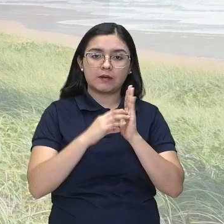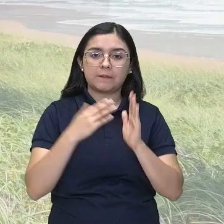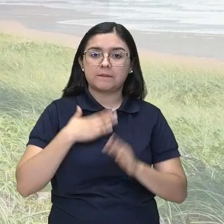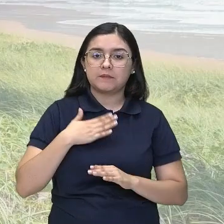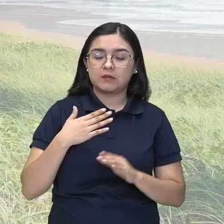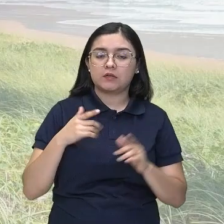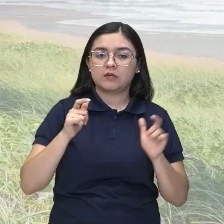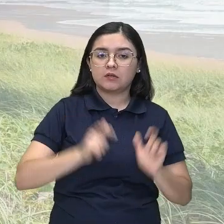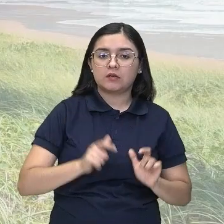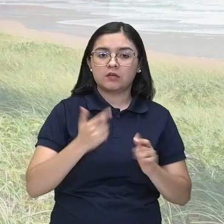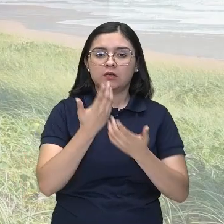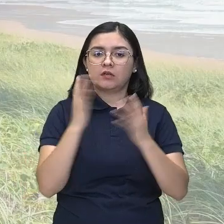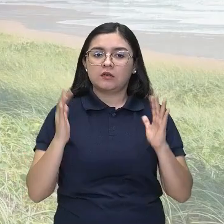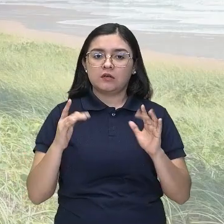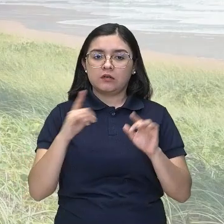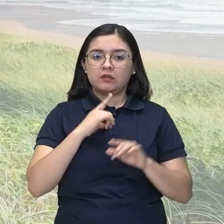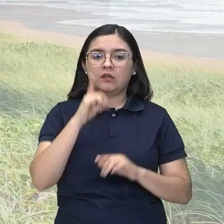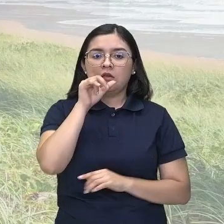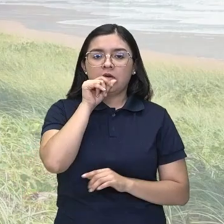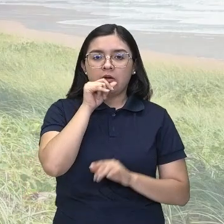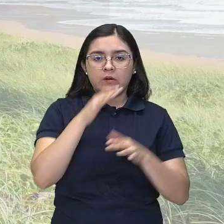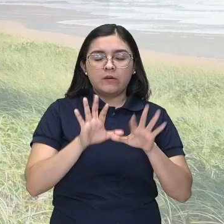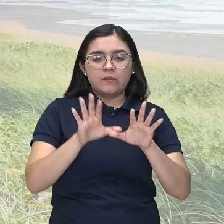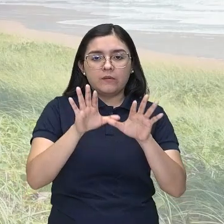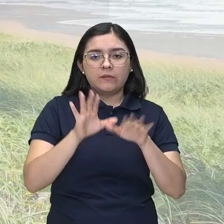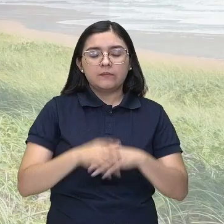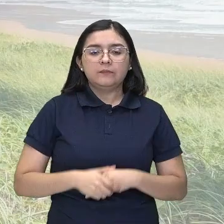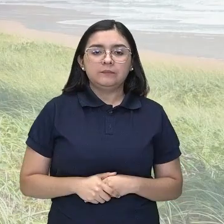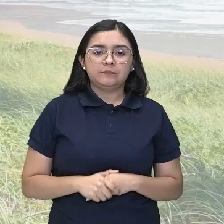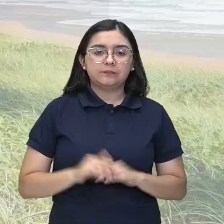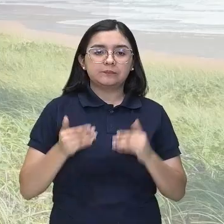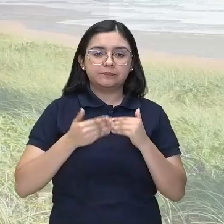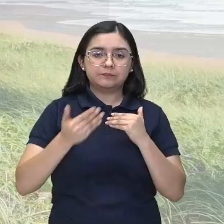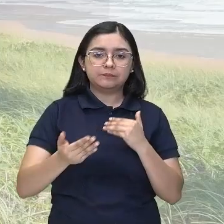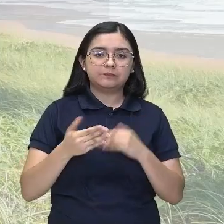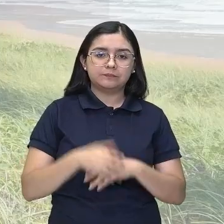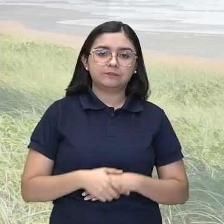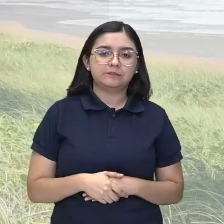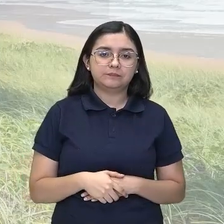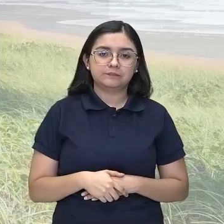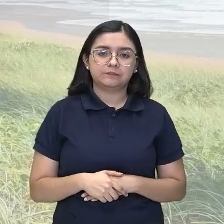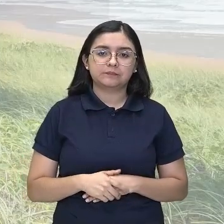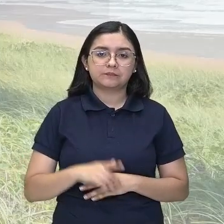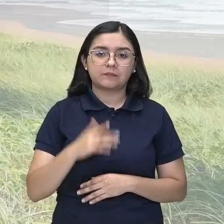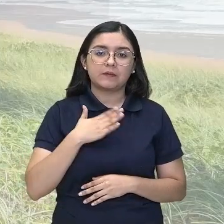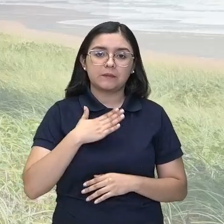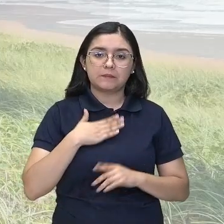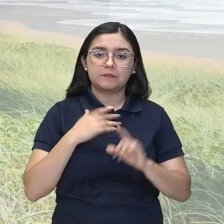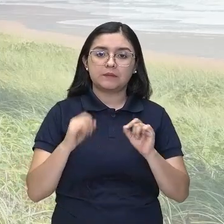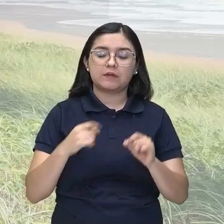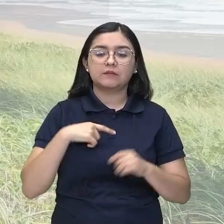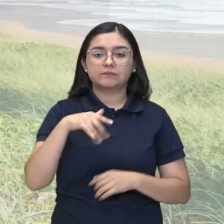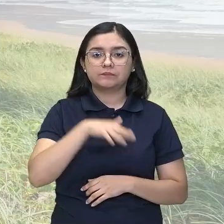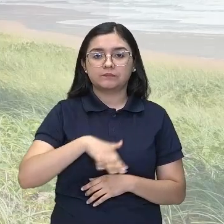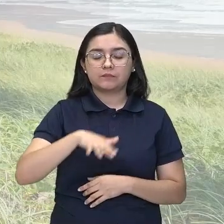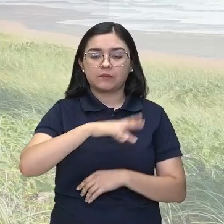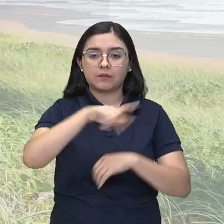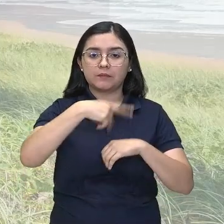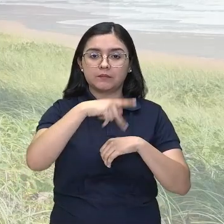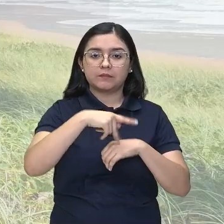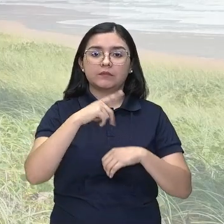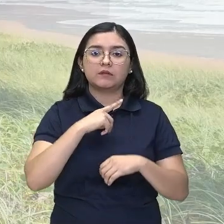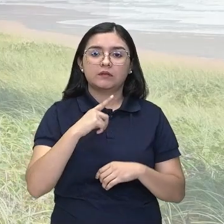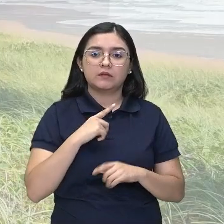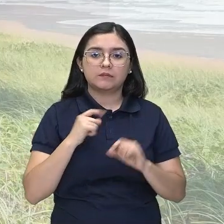essas palmeiras, que tem esse sabiá que canta. Continuando, minha terra tem primores, que